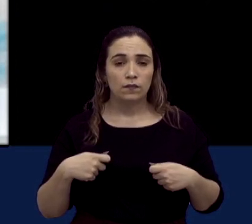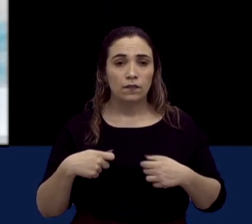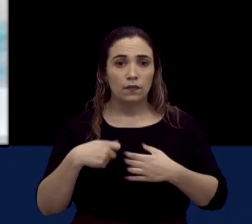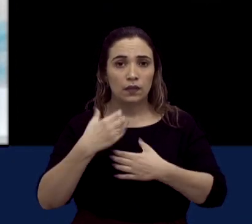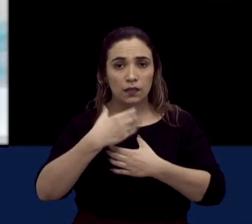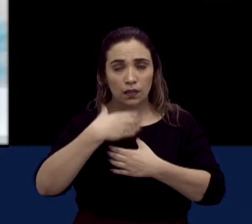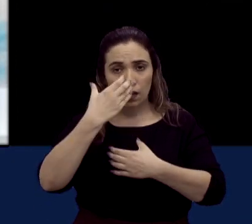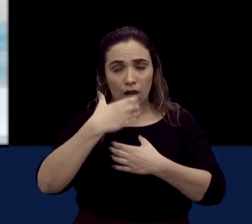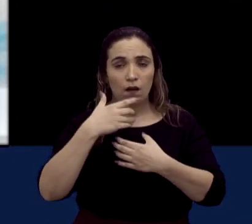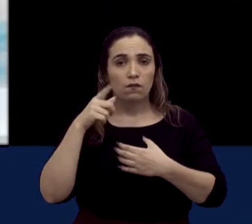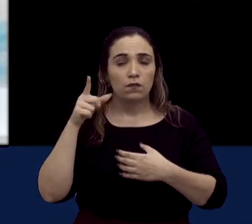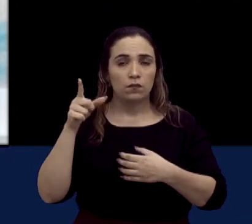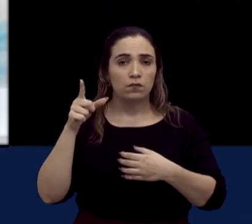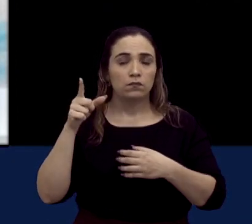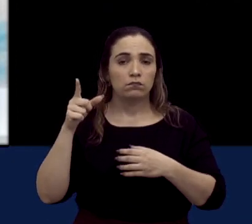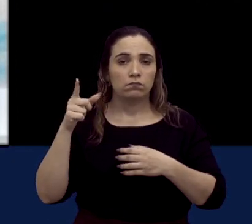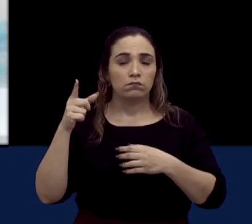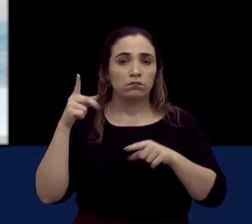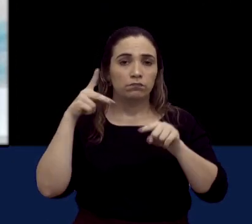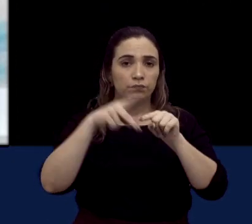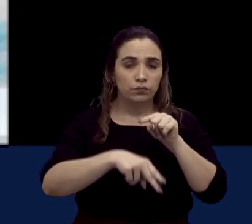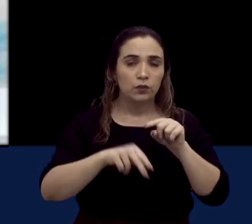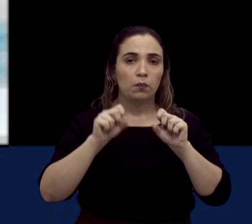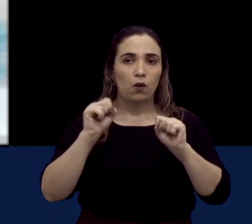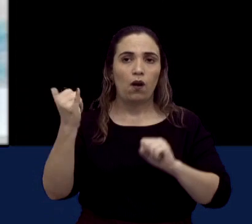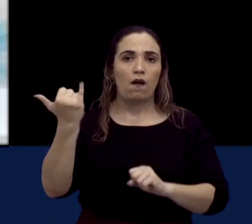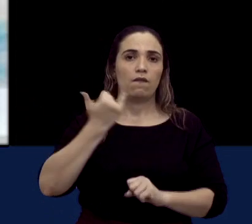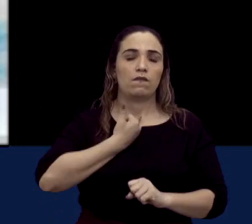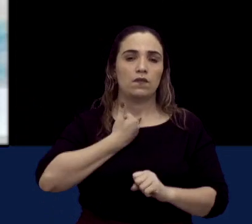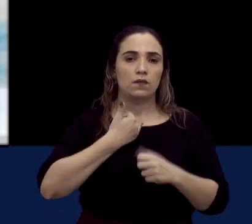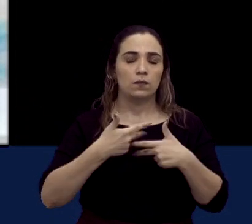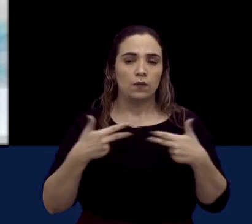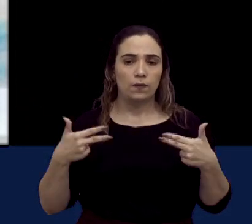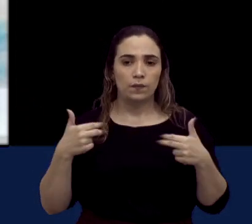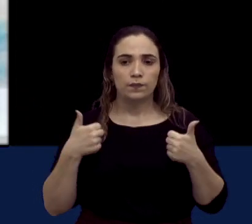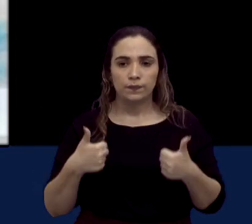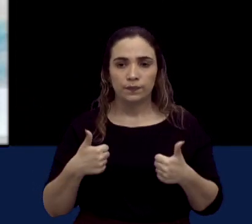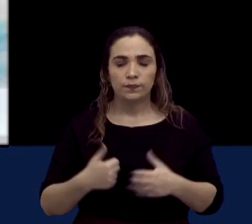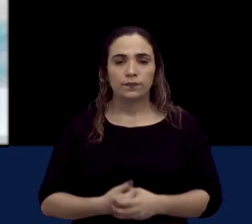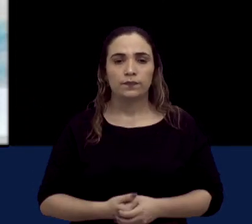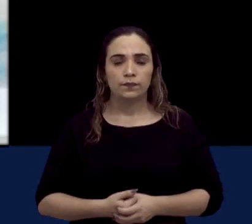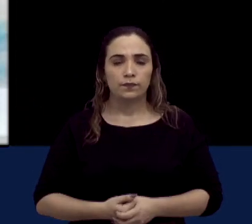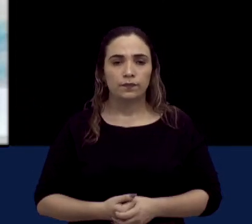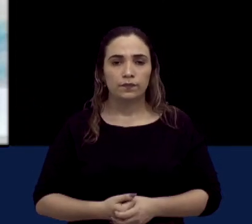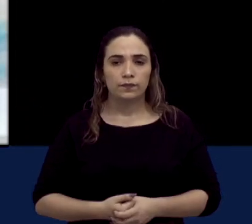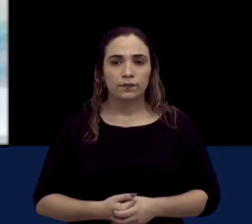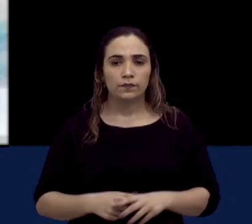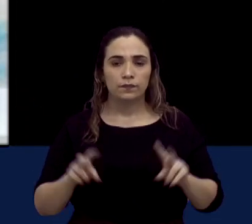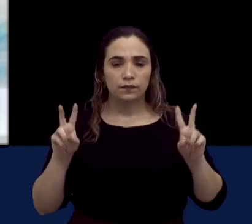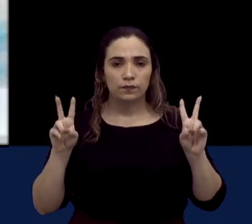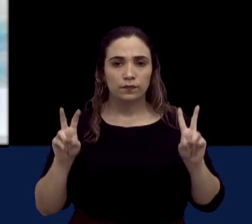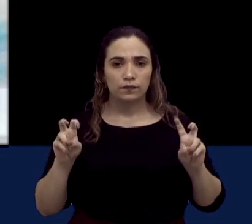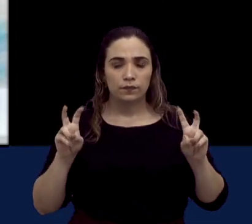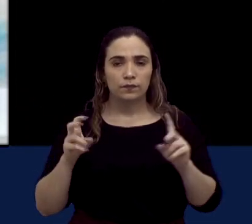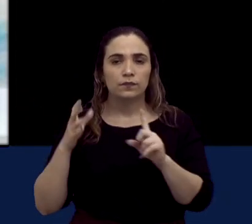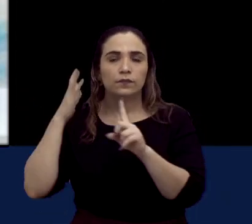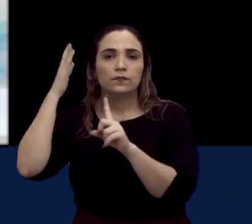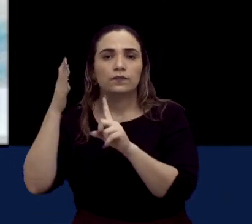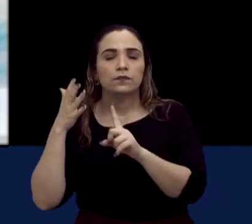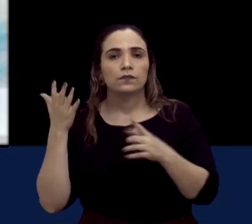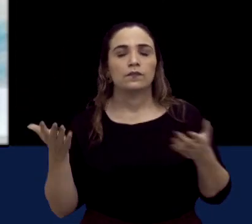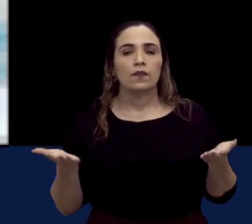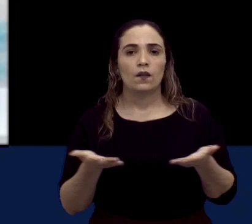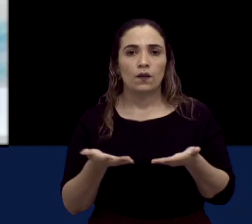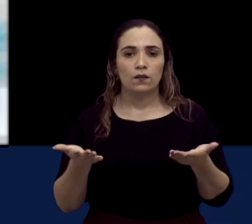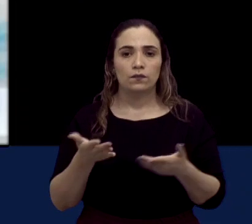e tal, você pode intervir aí a qualquer momento. Bom, pessoal, então o tema da nossa palestra hoje